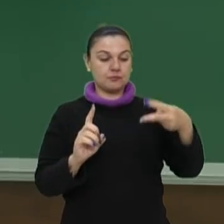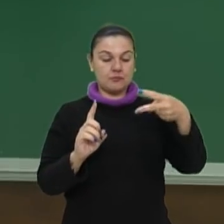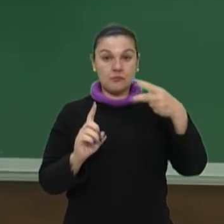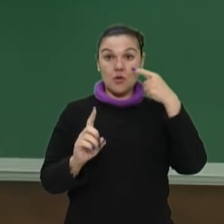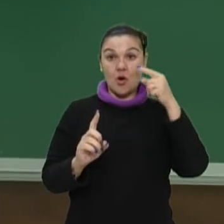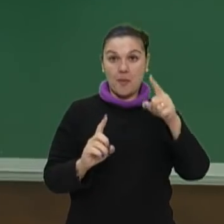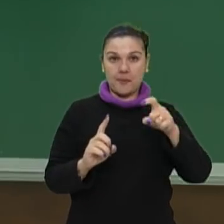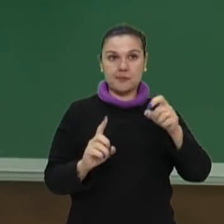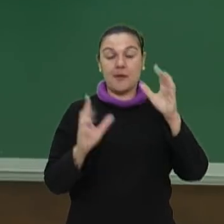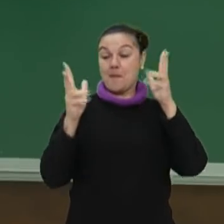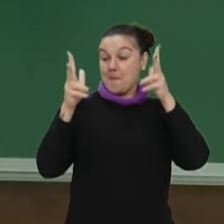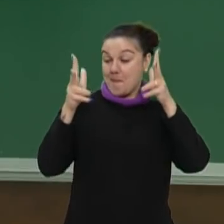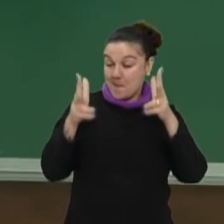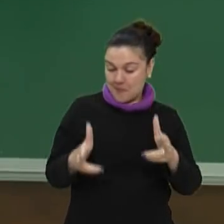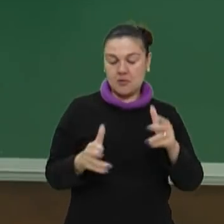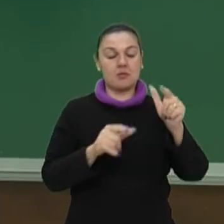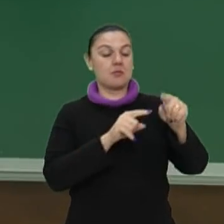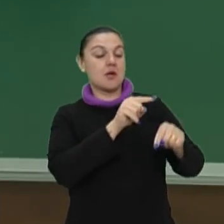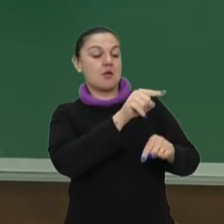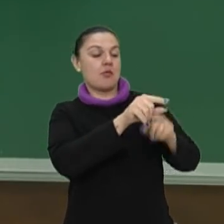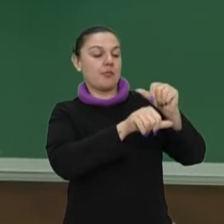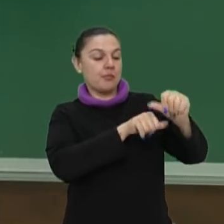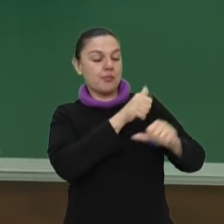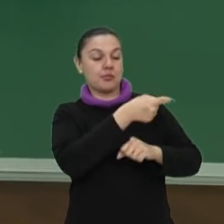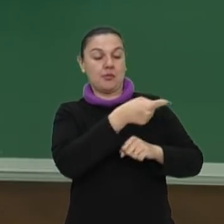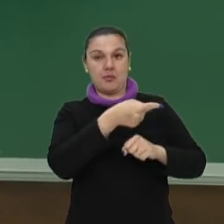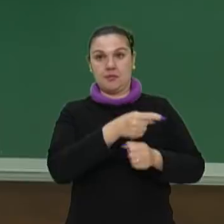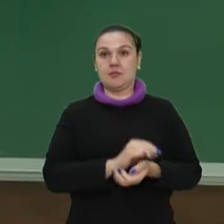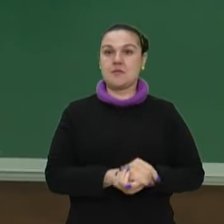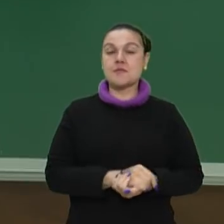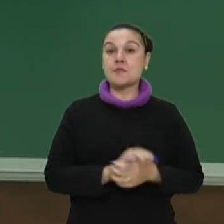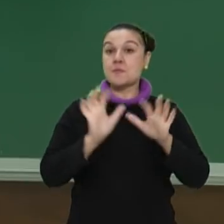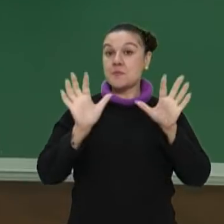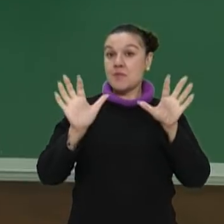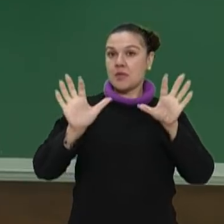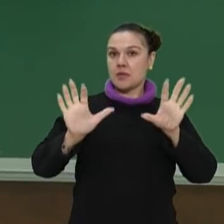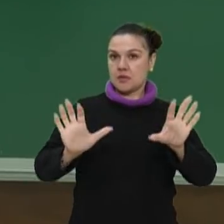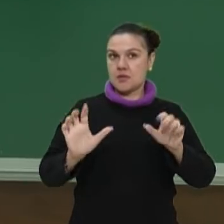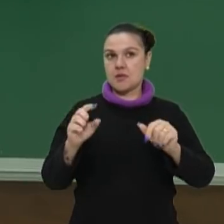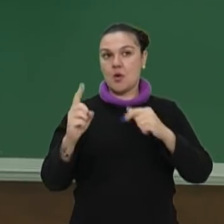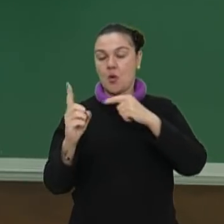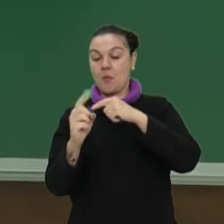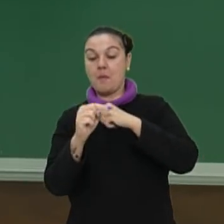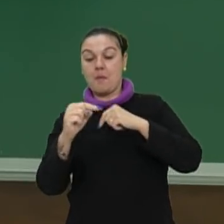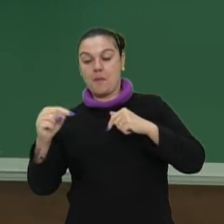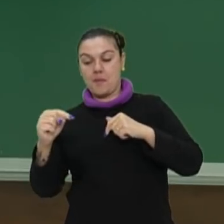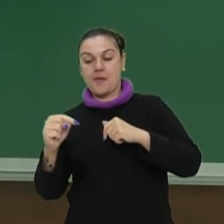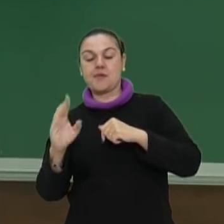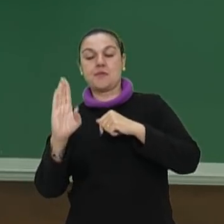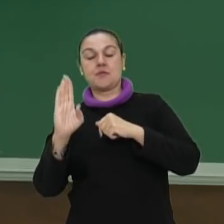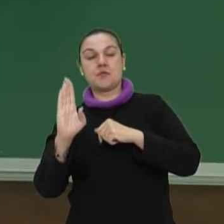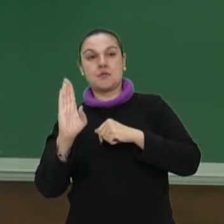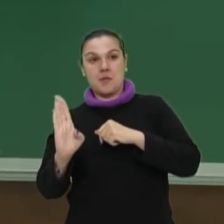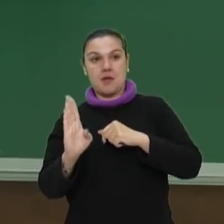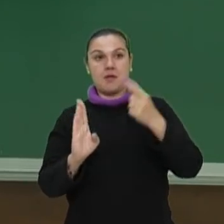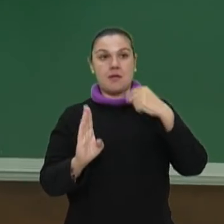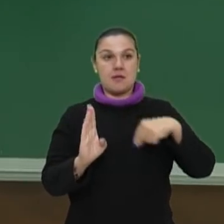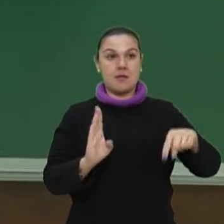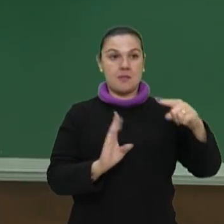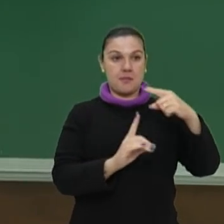perceba que é praticamente a mesma coisa, só que aqui é menos, né? Então aqui é menos b mais a raiz de delta sobre